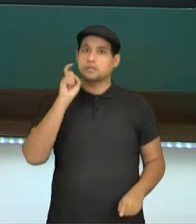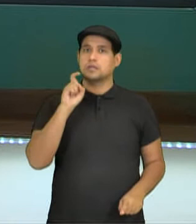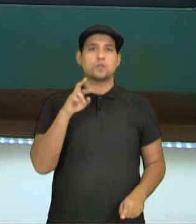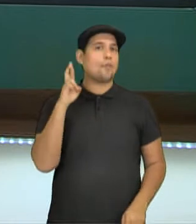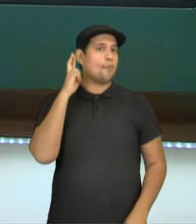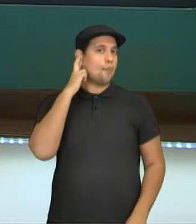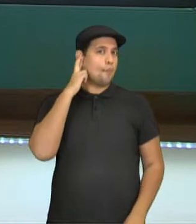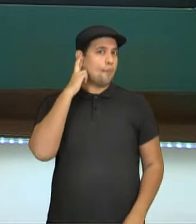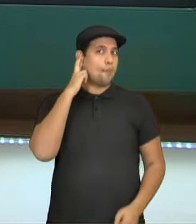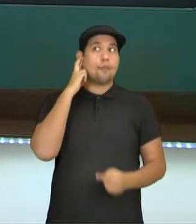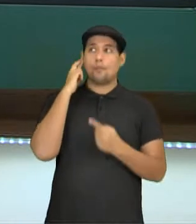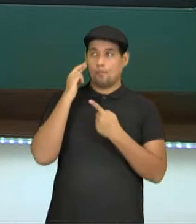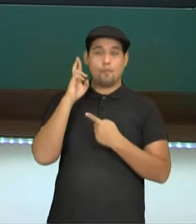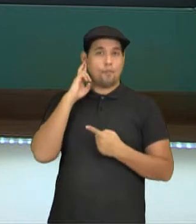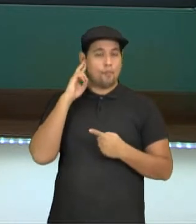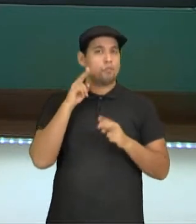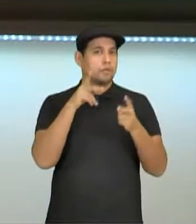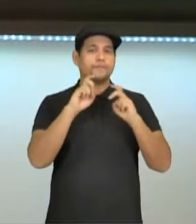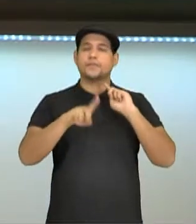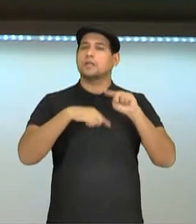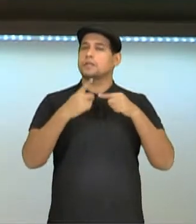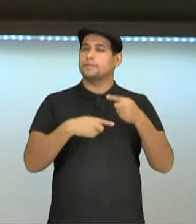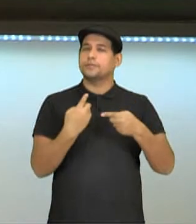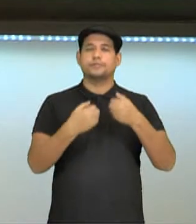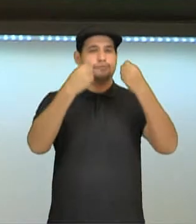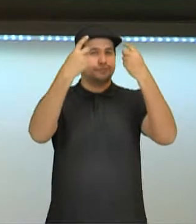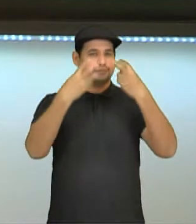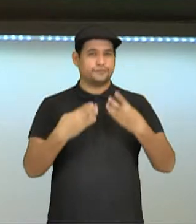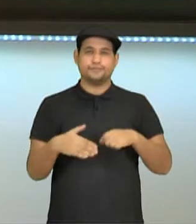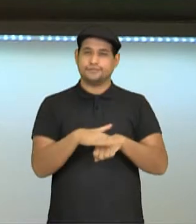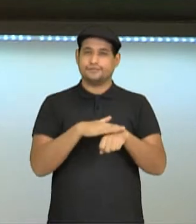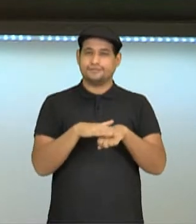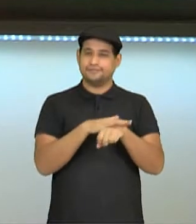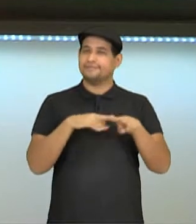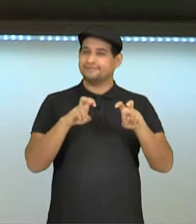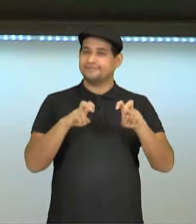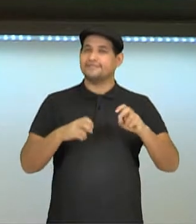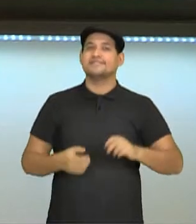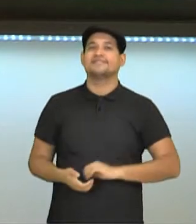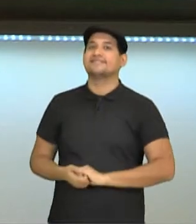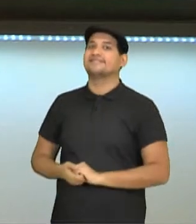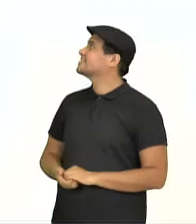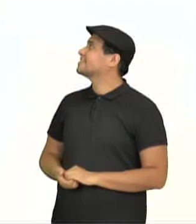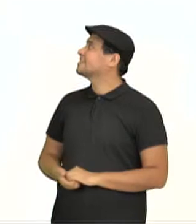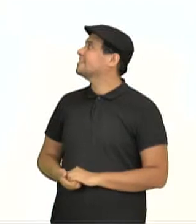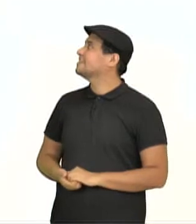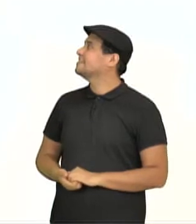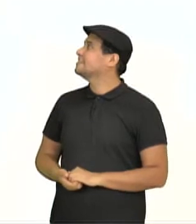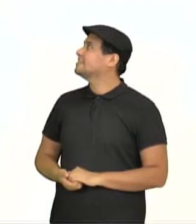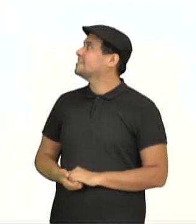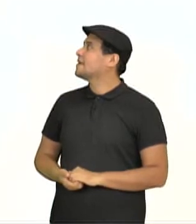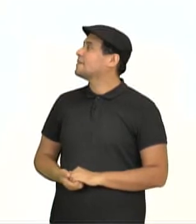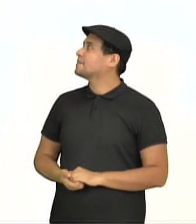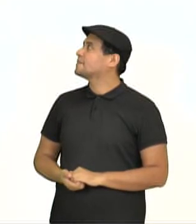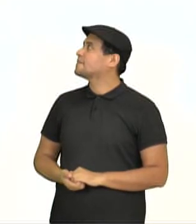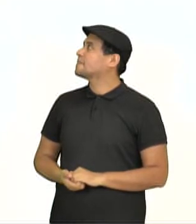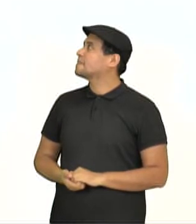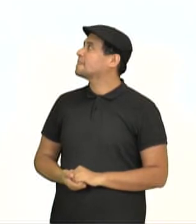Então, observem, depois nós conversamos sobre isso.